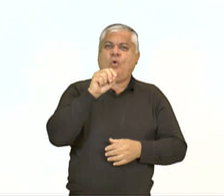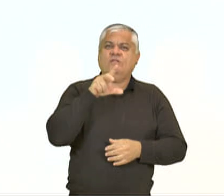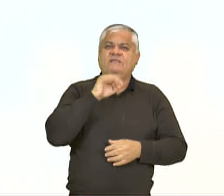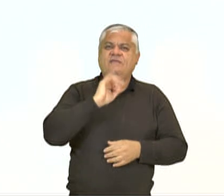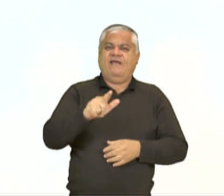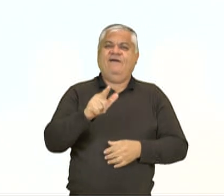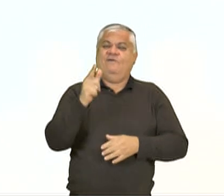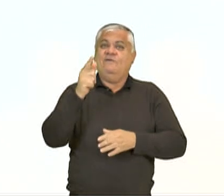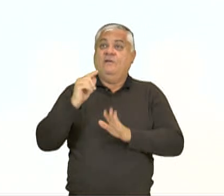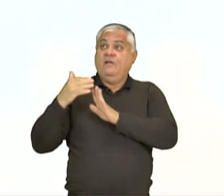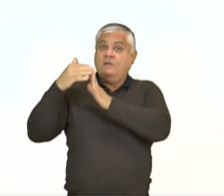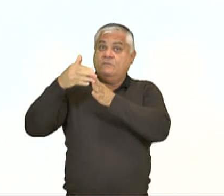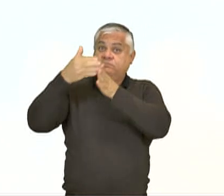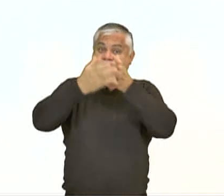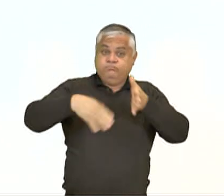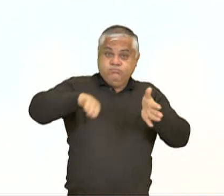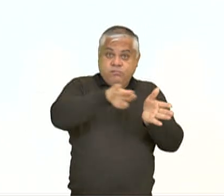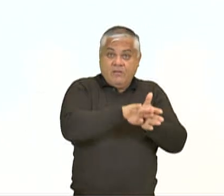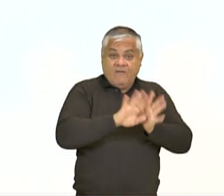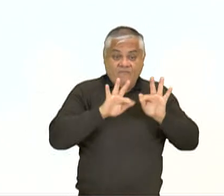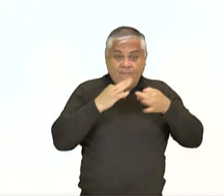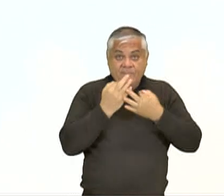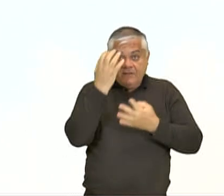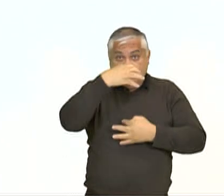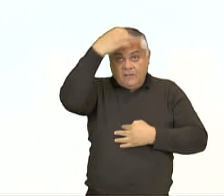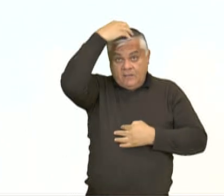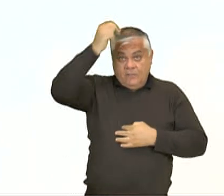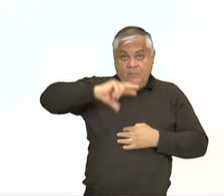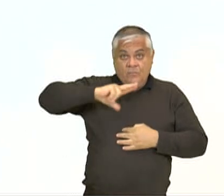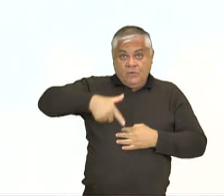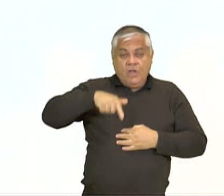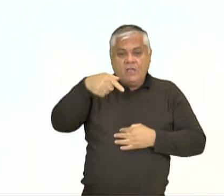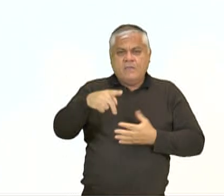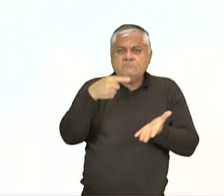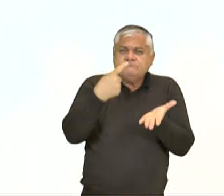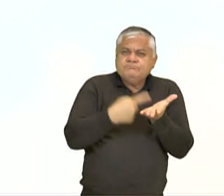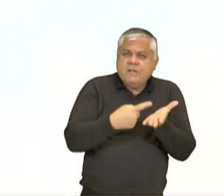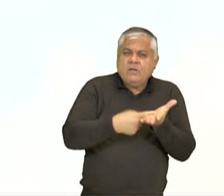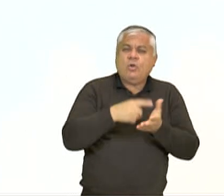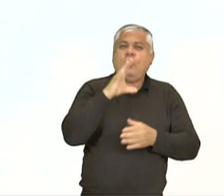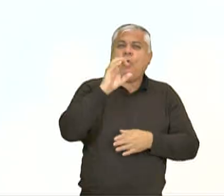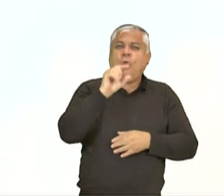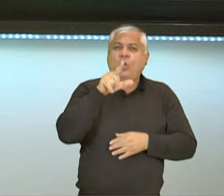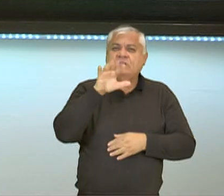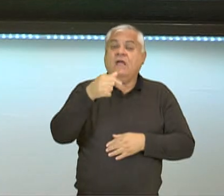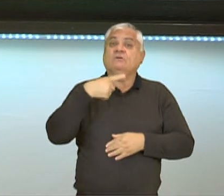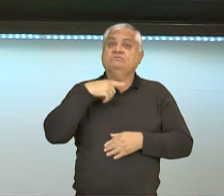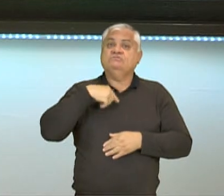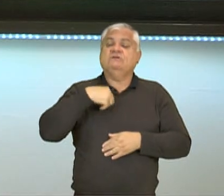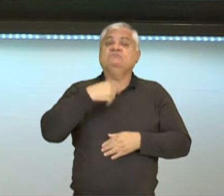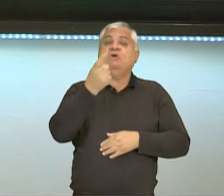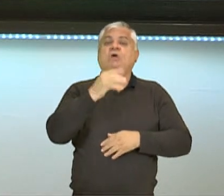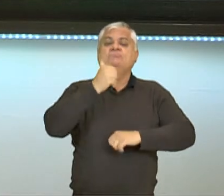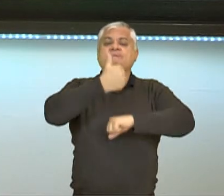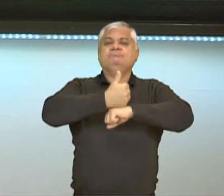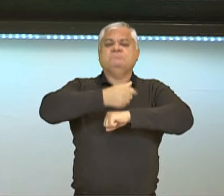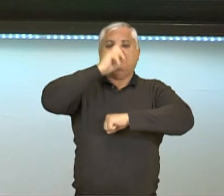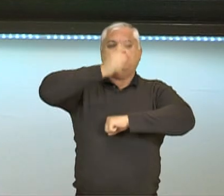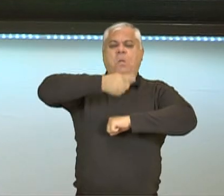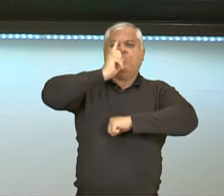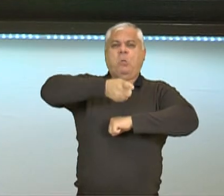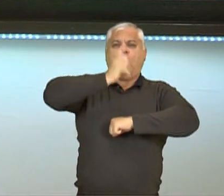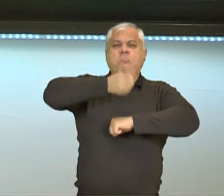com a chegada da família real portuguesa, o próprio pacto colonial, onde existia um monopólio da metrópole